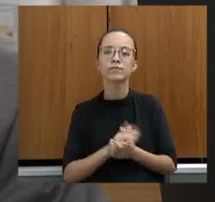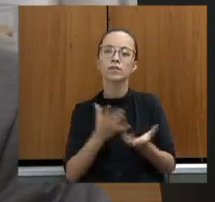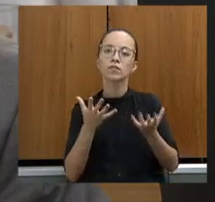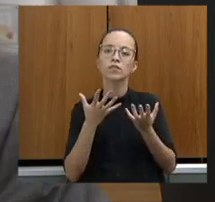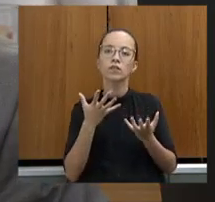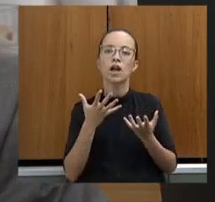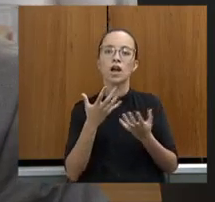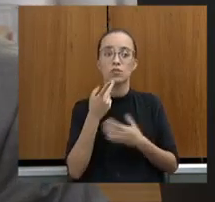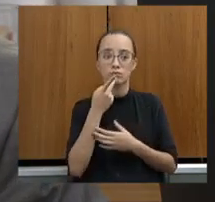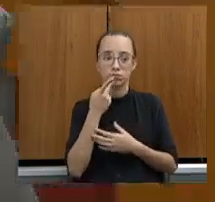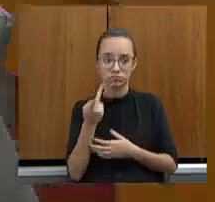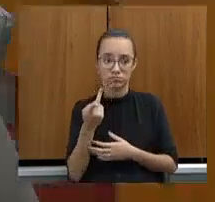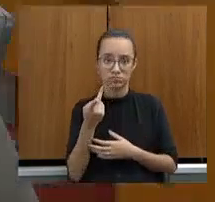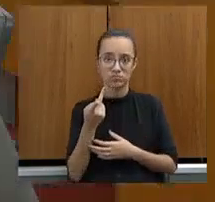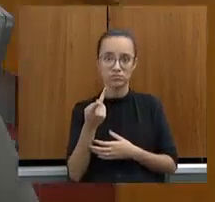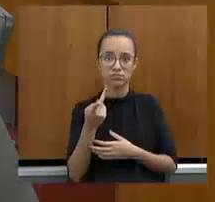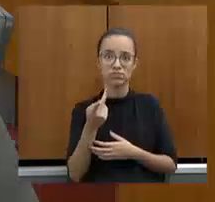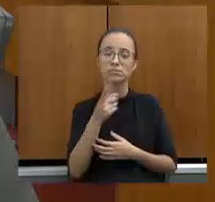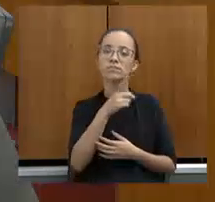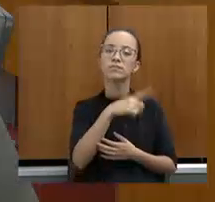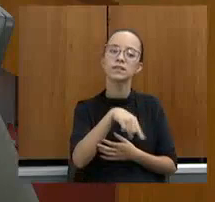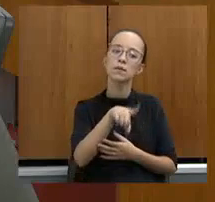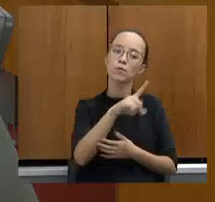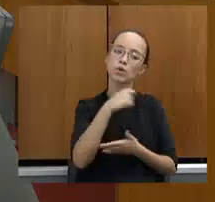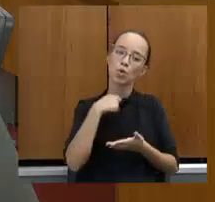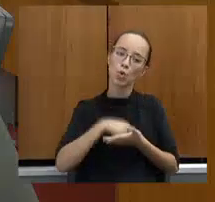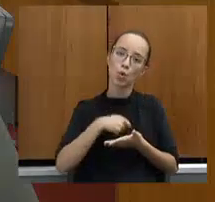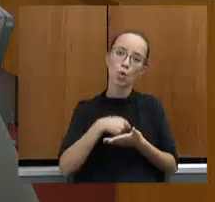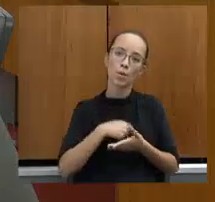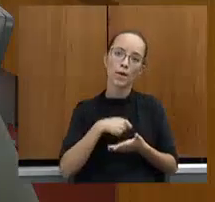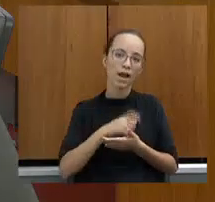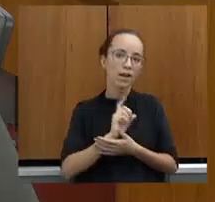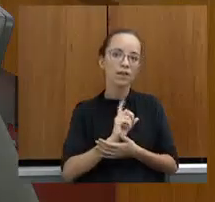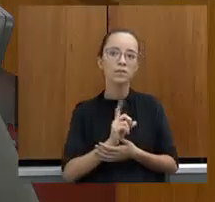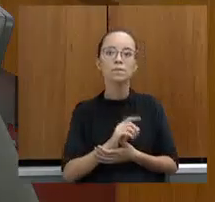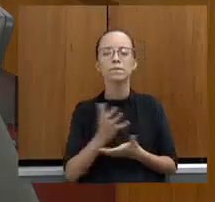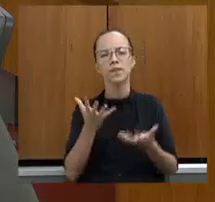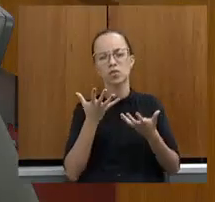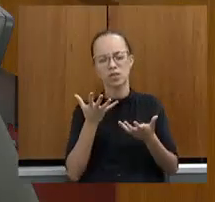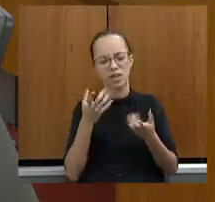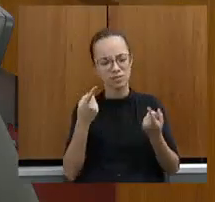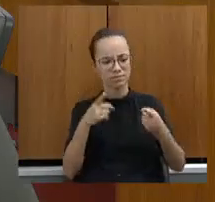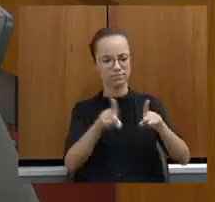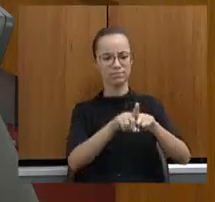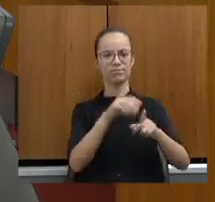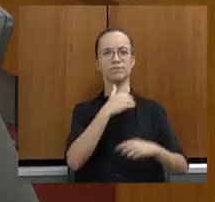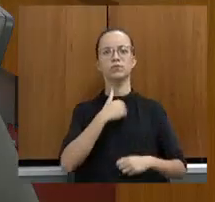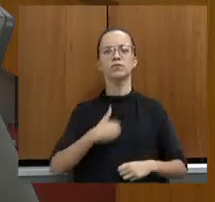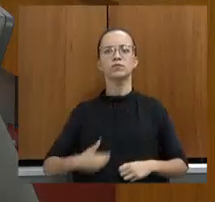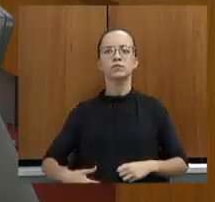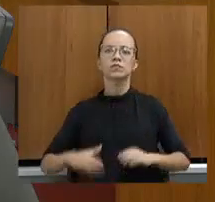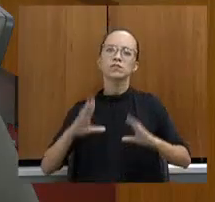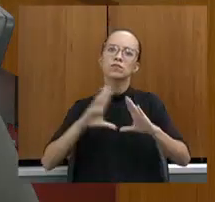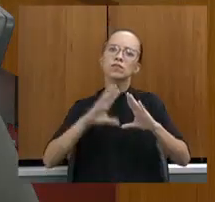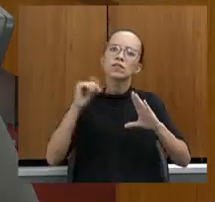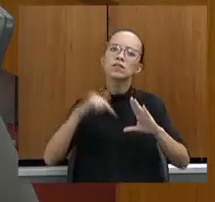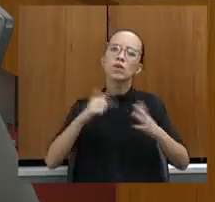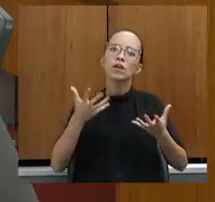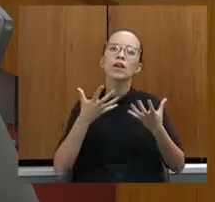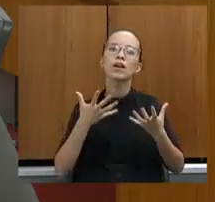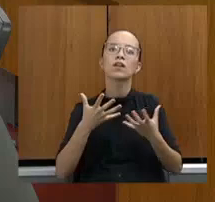vou falar isso aqui publicamente para depois o senhor pode me cobrar também se o caso desejar quero ser parceiro do governo aqui no plenário